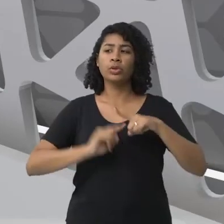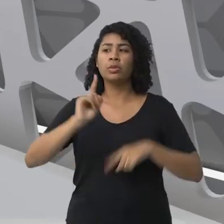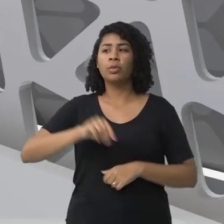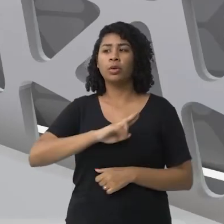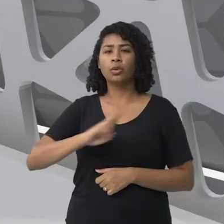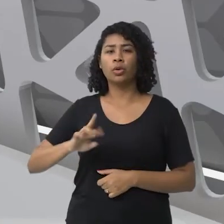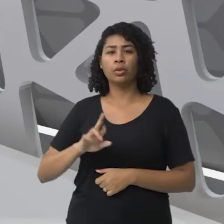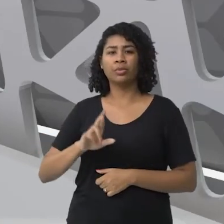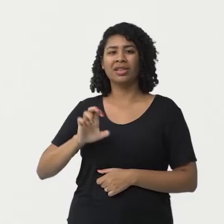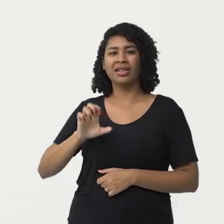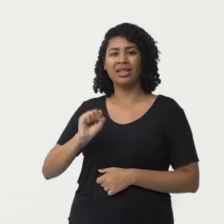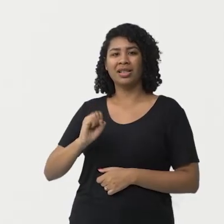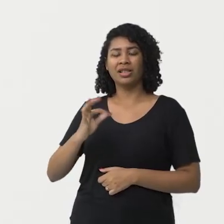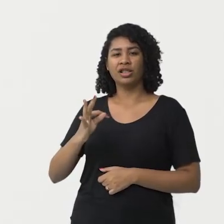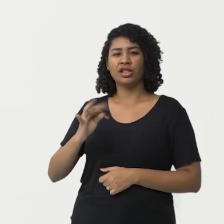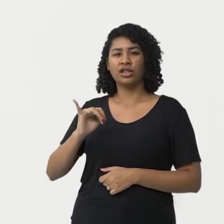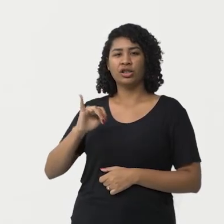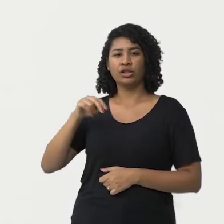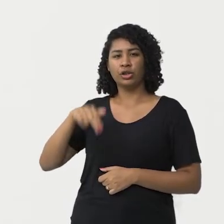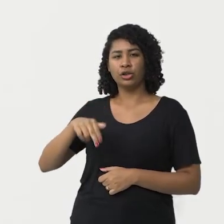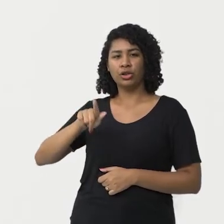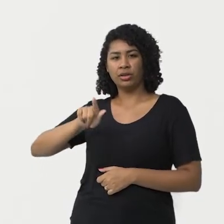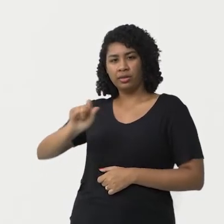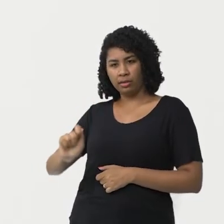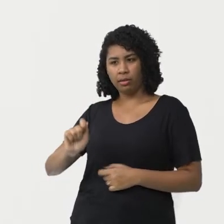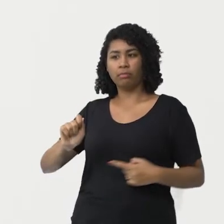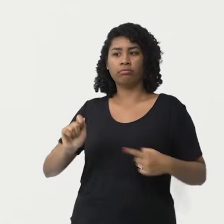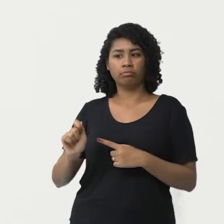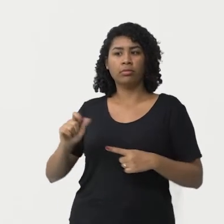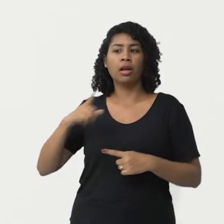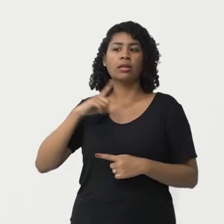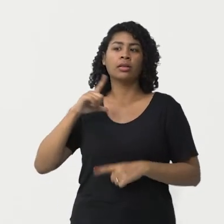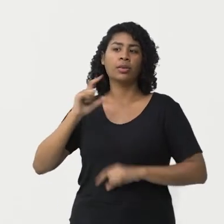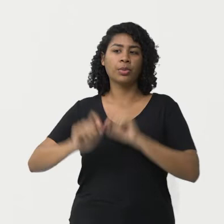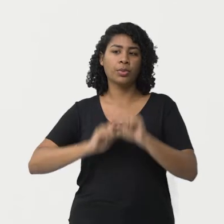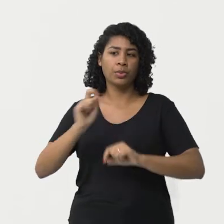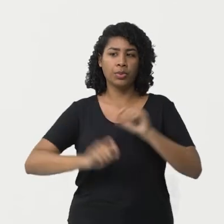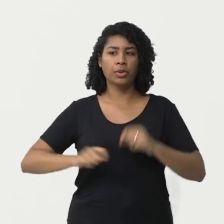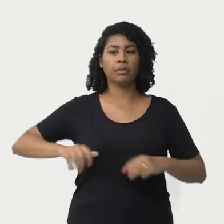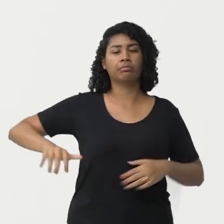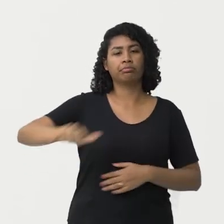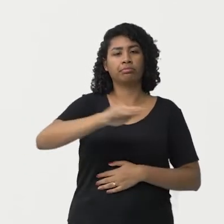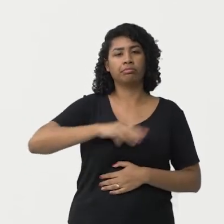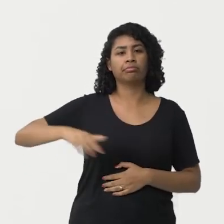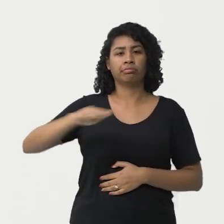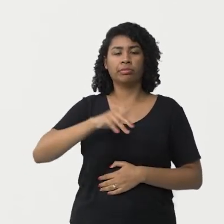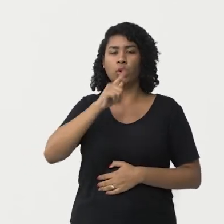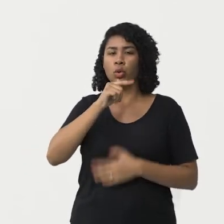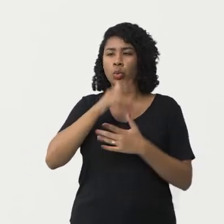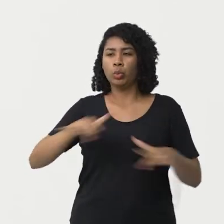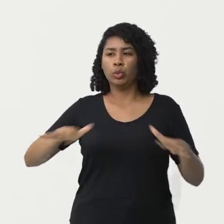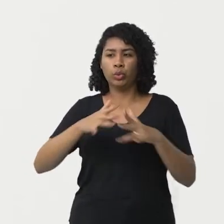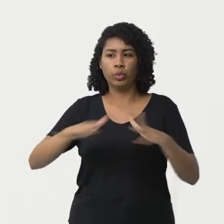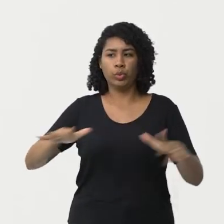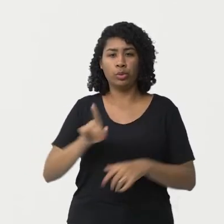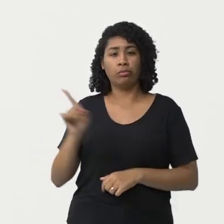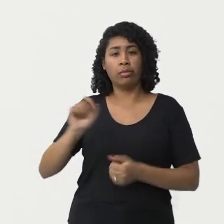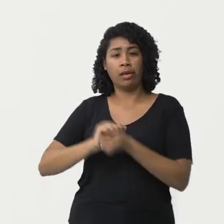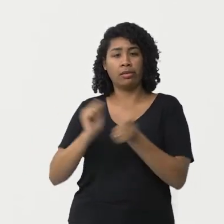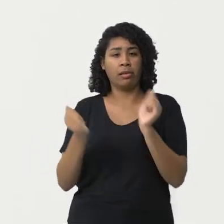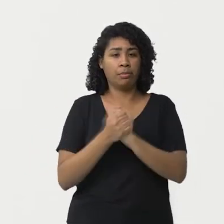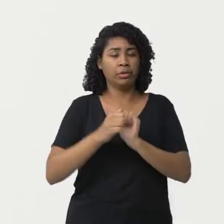falar é a restinga. A restinga, elas vão acompanhar a extensão das praias e são adaptadas a